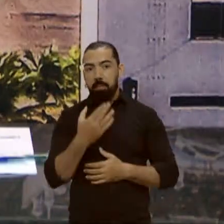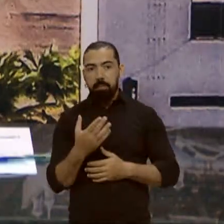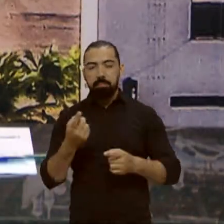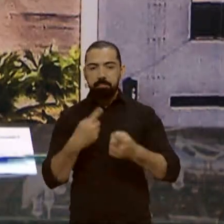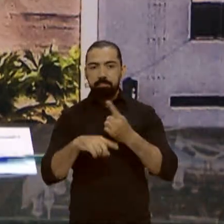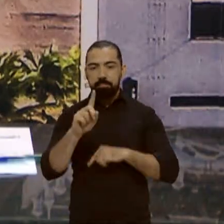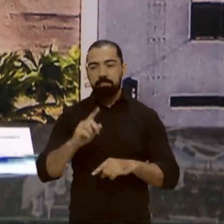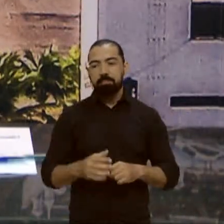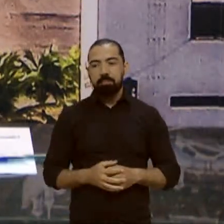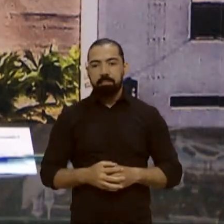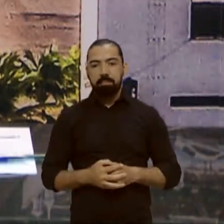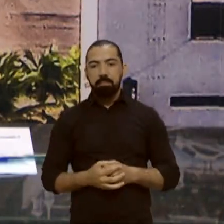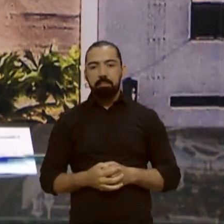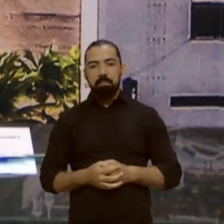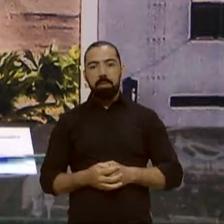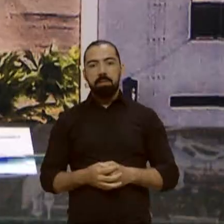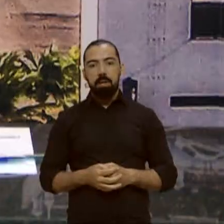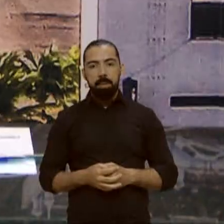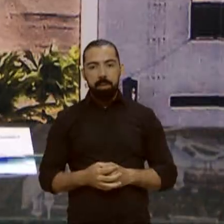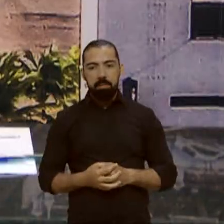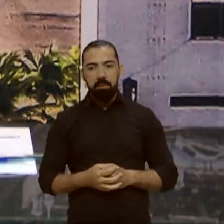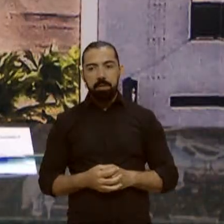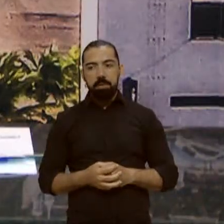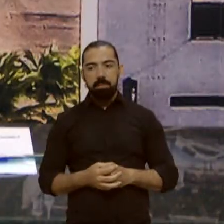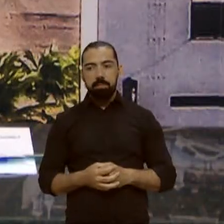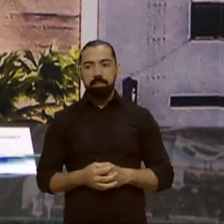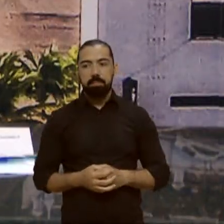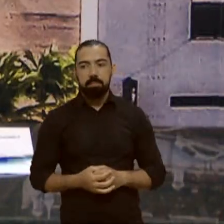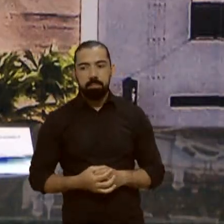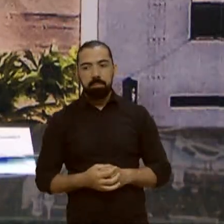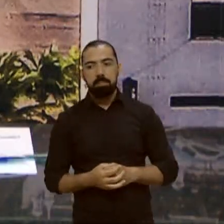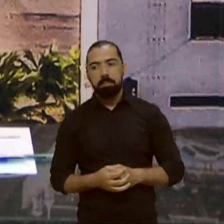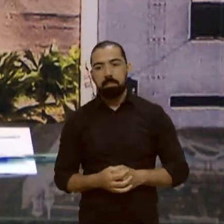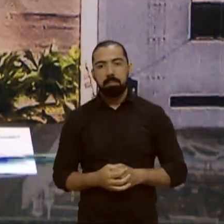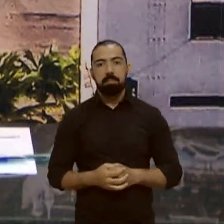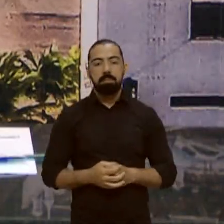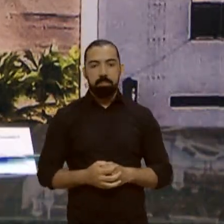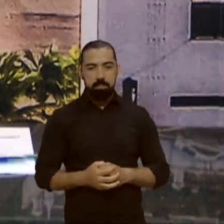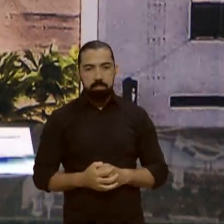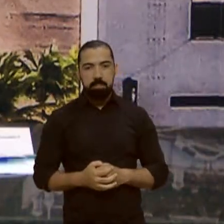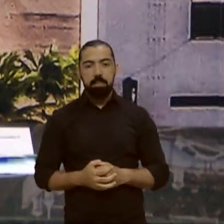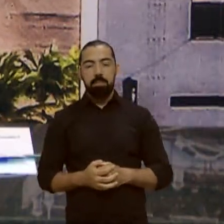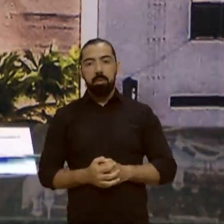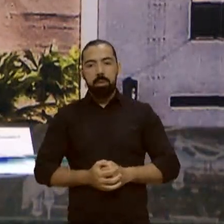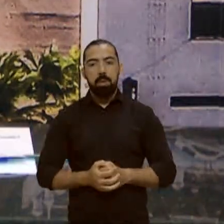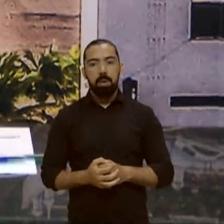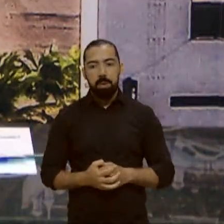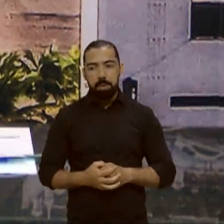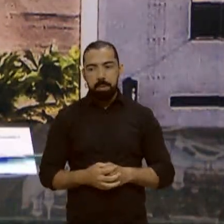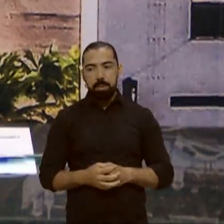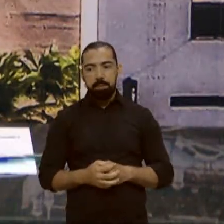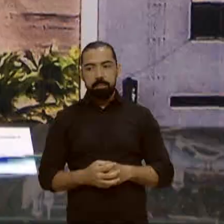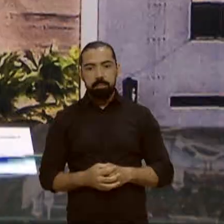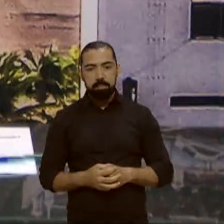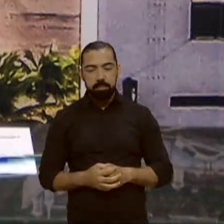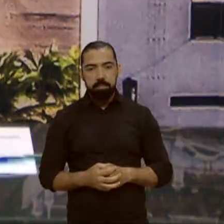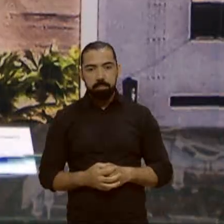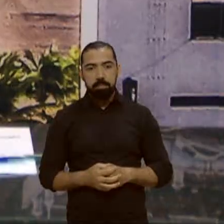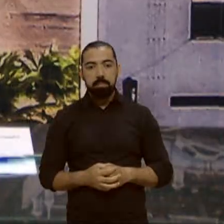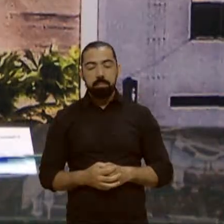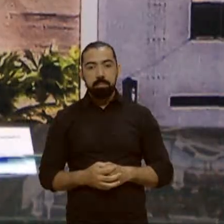transformadora. Convidamos também a CDL e o Sindlojas, mas fomos informados que